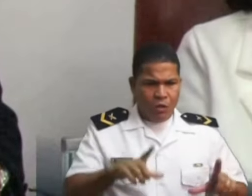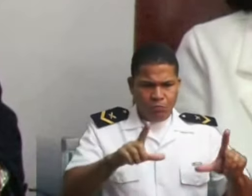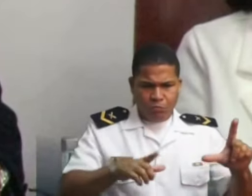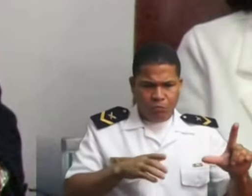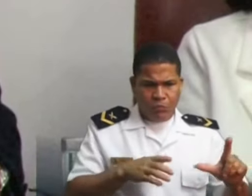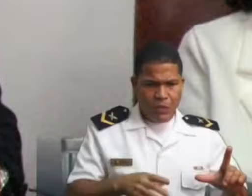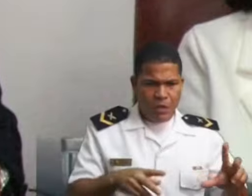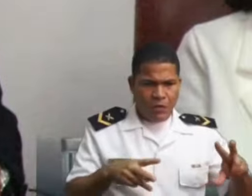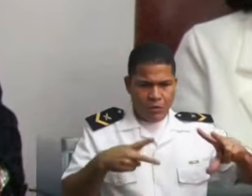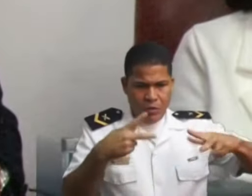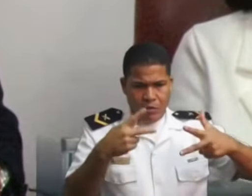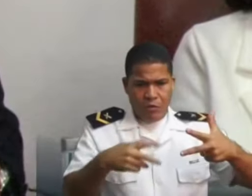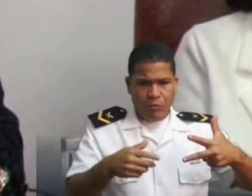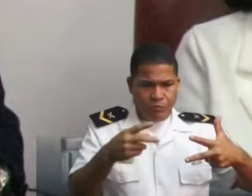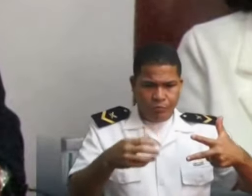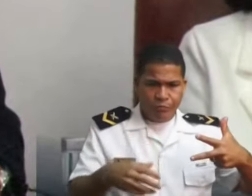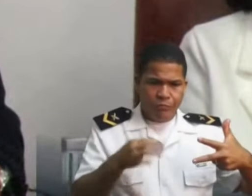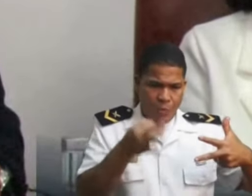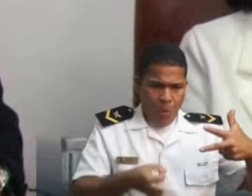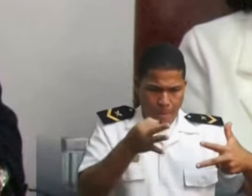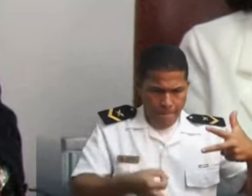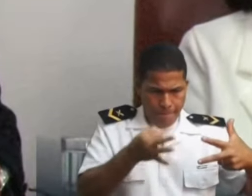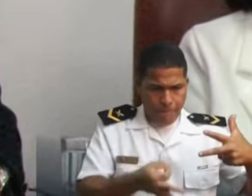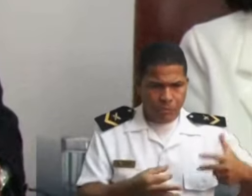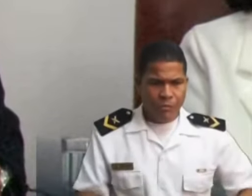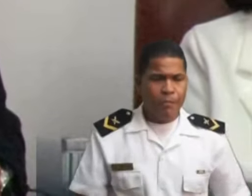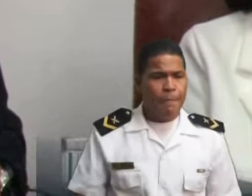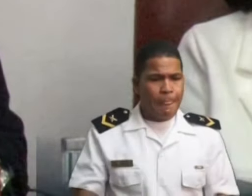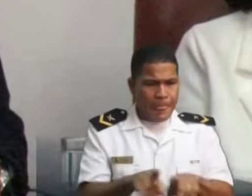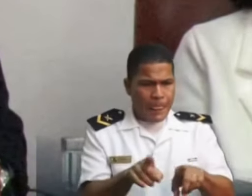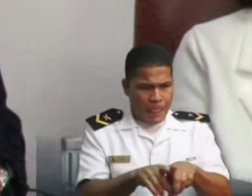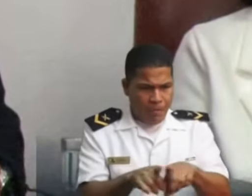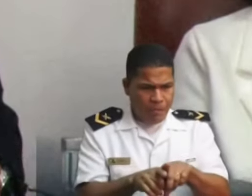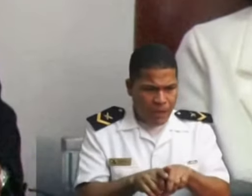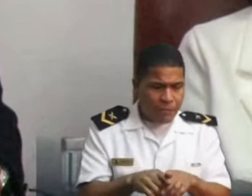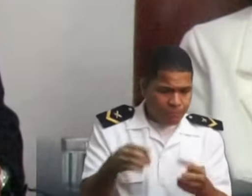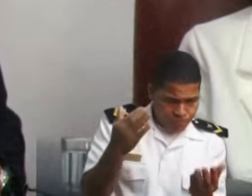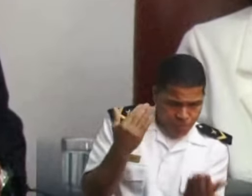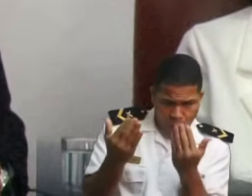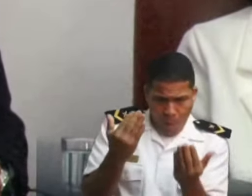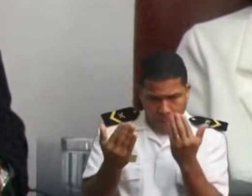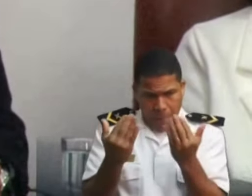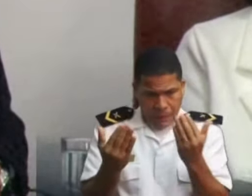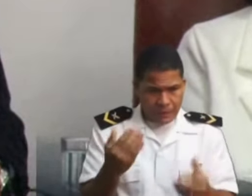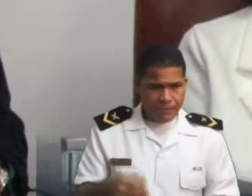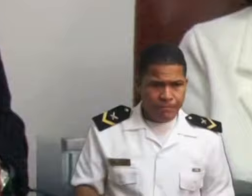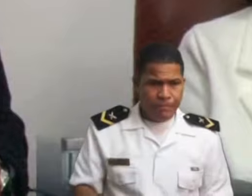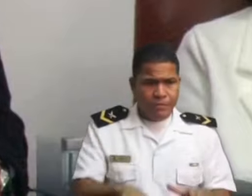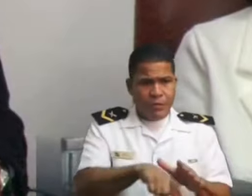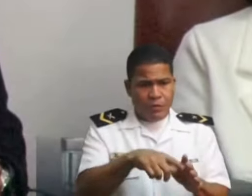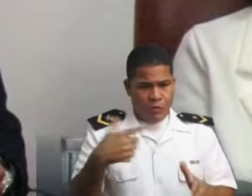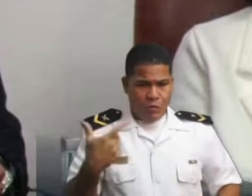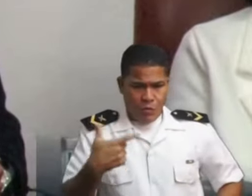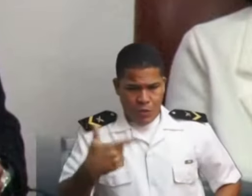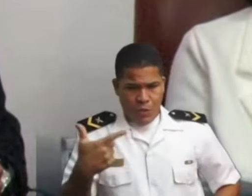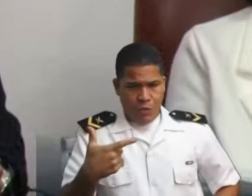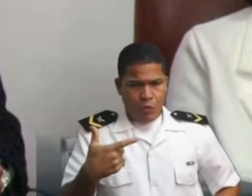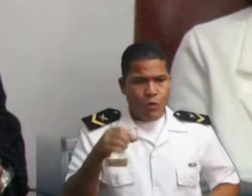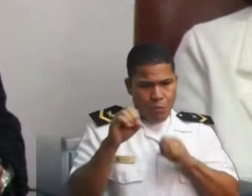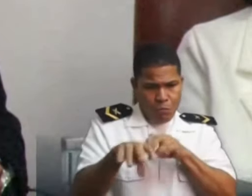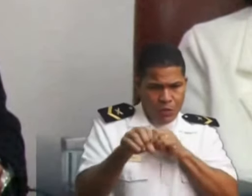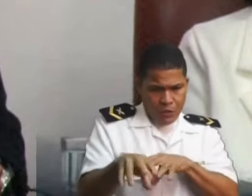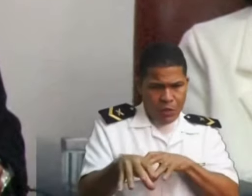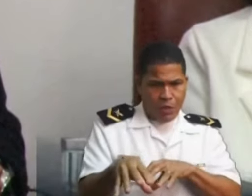das atribuições da Corte, e utilizando a já citada analogia, a segunda missão,